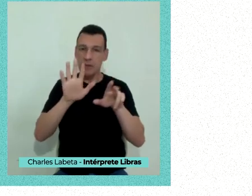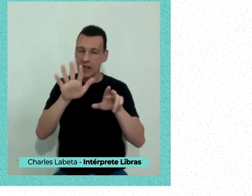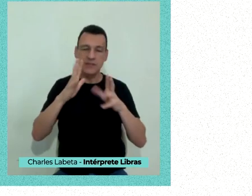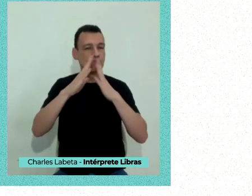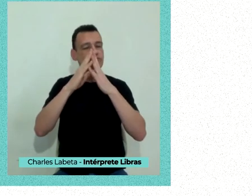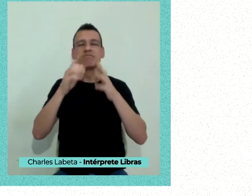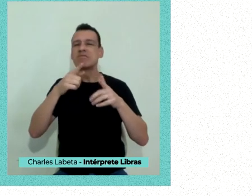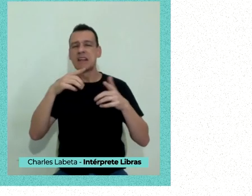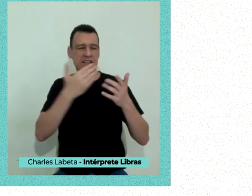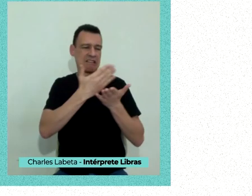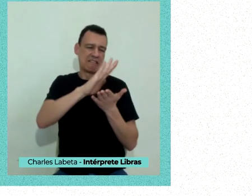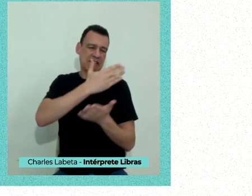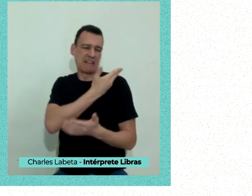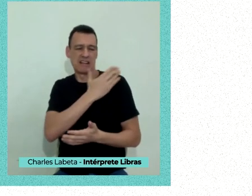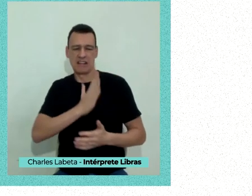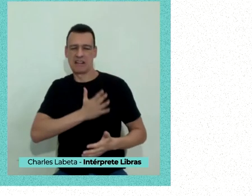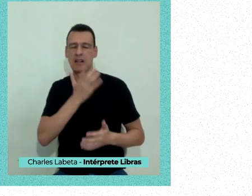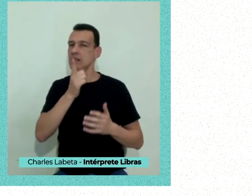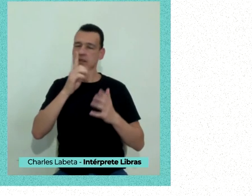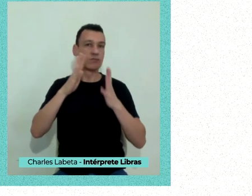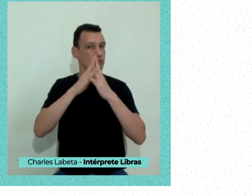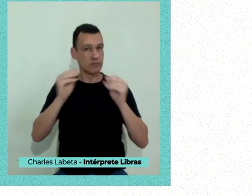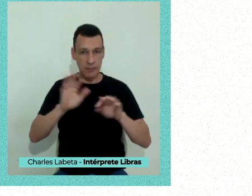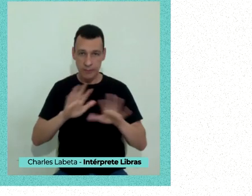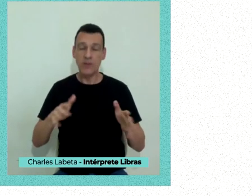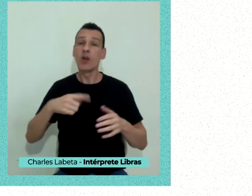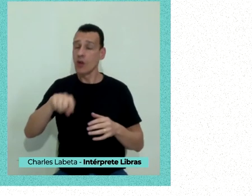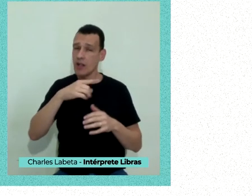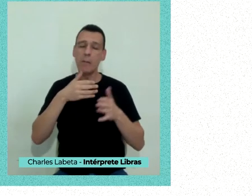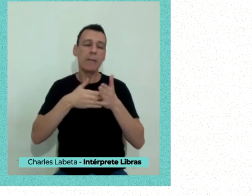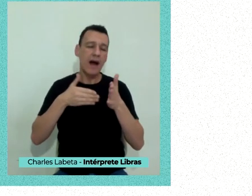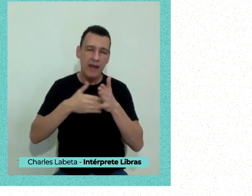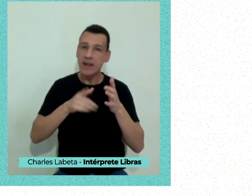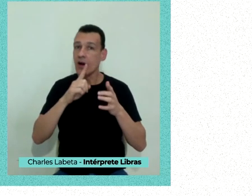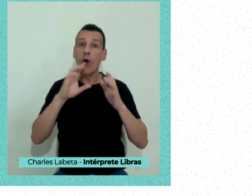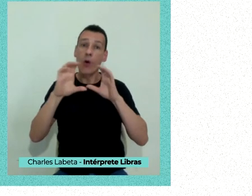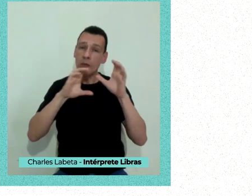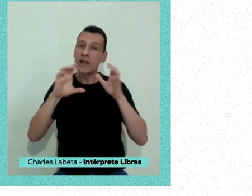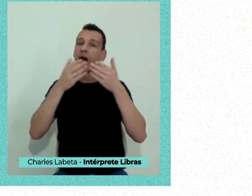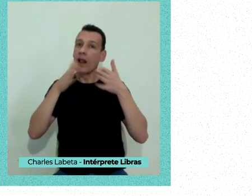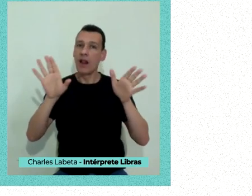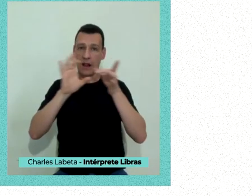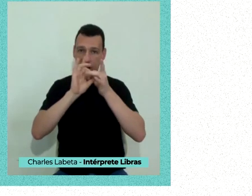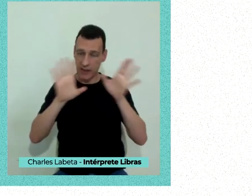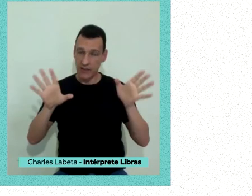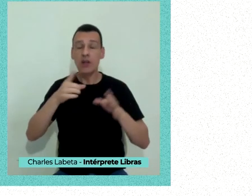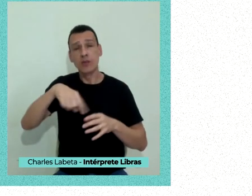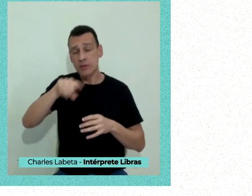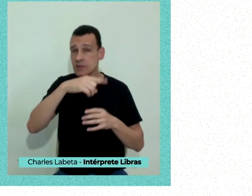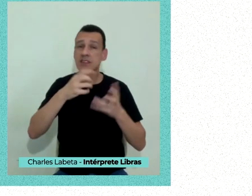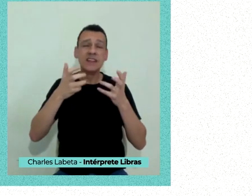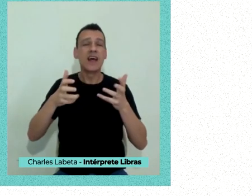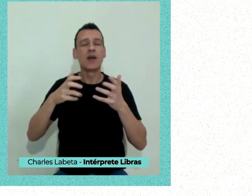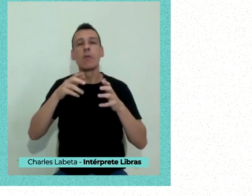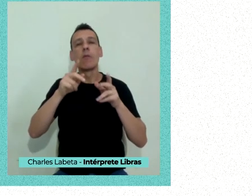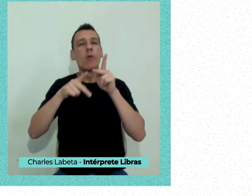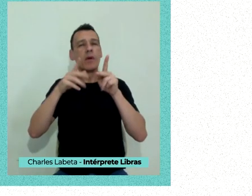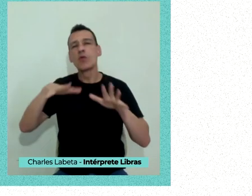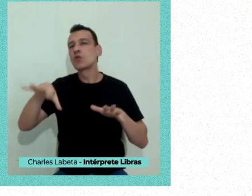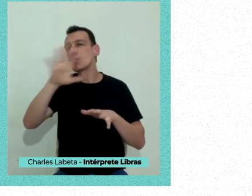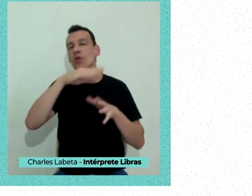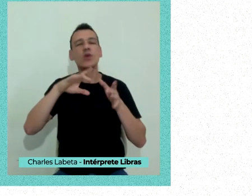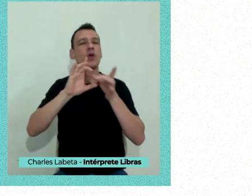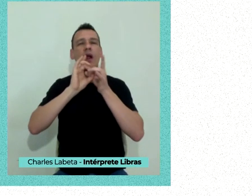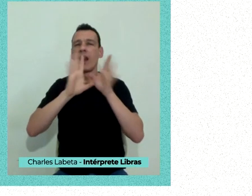inclusive as barreiras de comunicação. Por isso, para que a gente tenha um público participante diverso e todos se